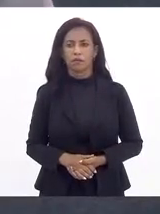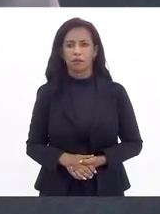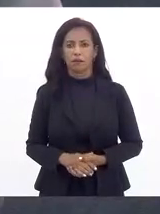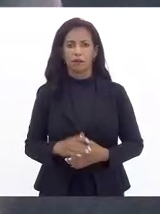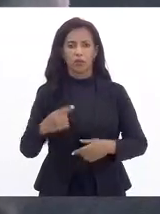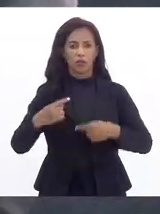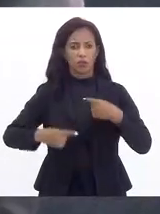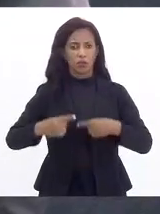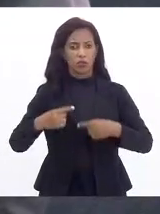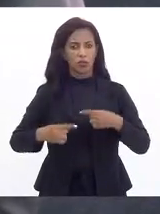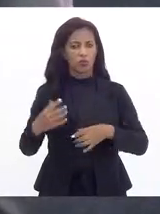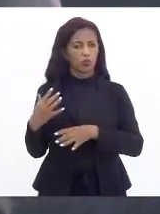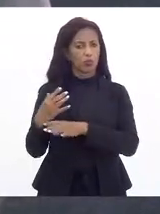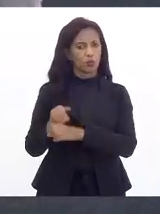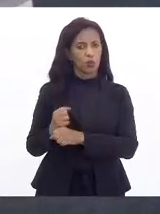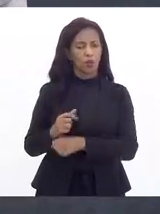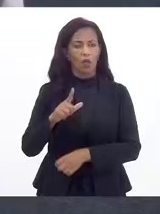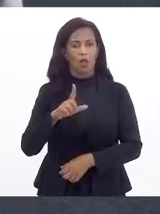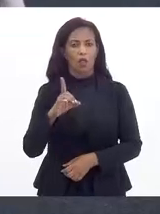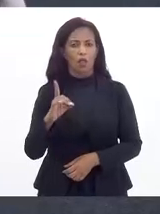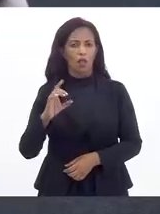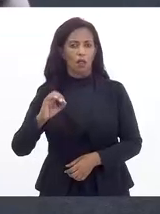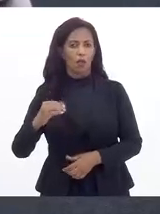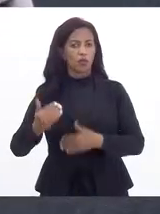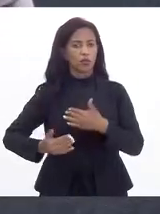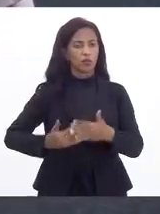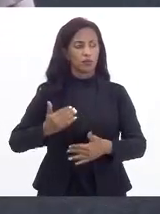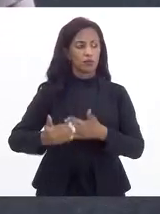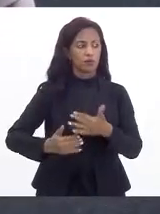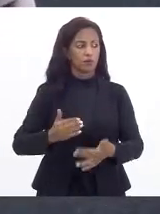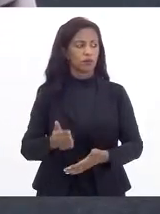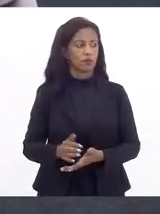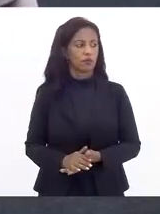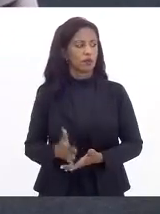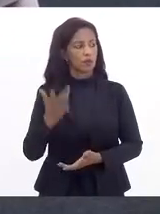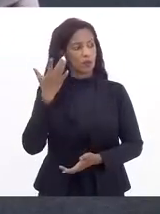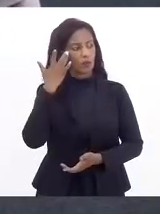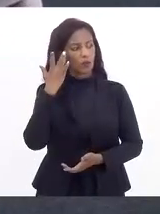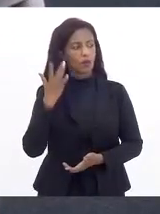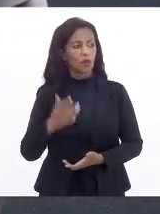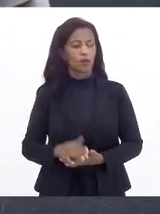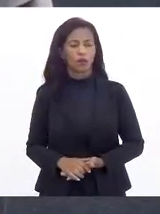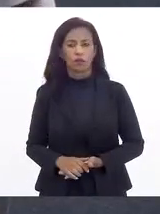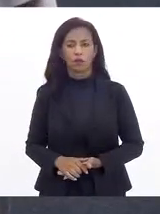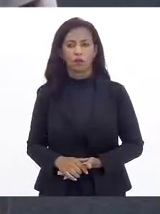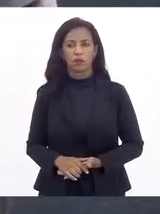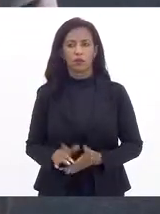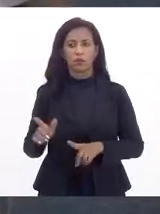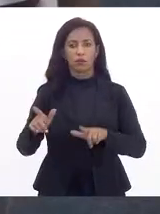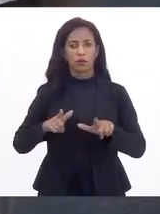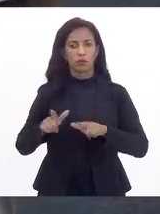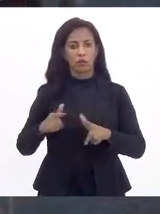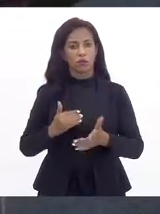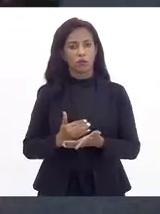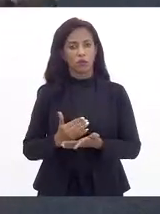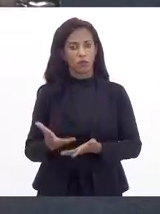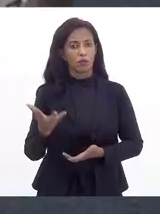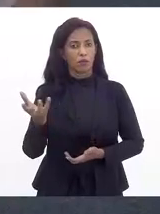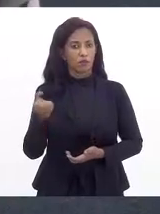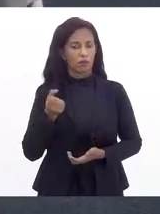discute o orçamento, não é LDO, no orçamento, e a gente foi avançando. Eu acho que os servidores já começaram a